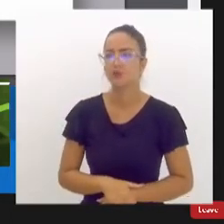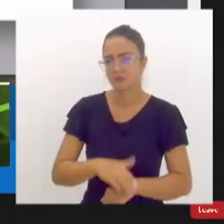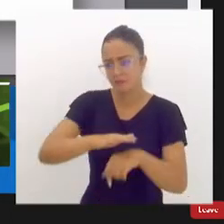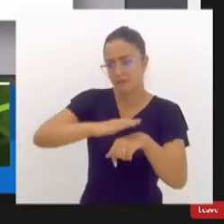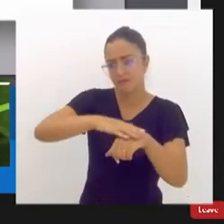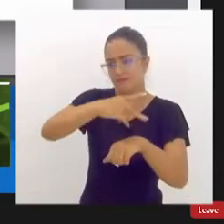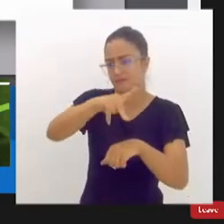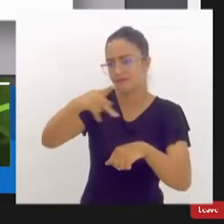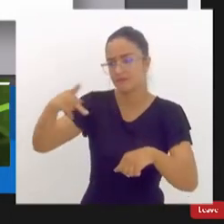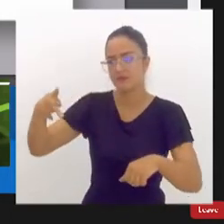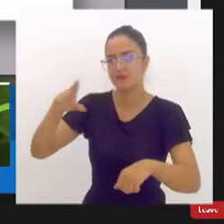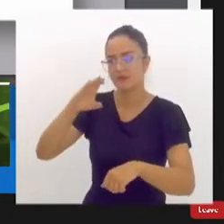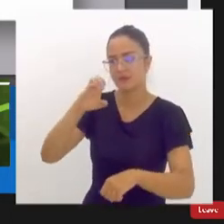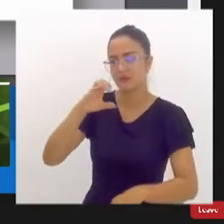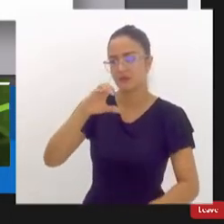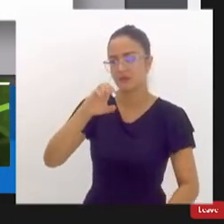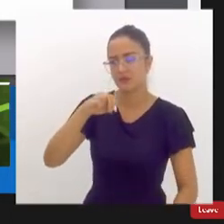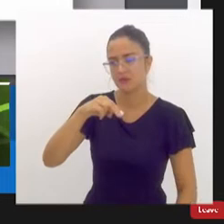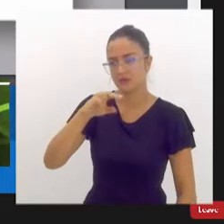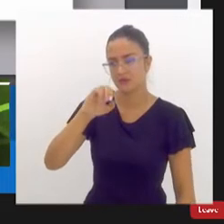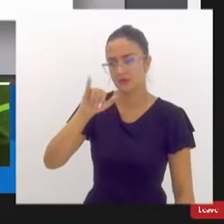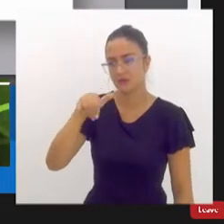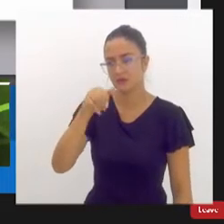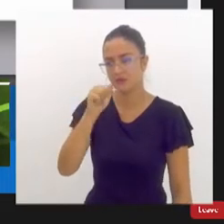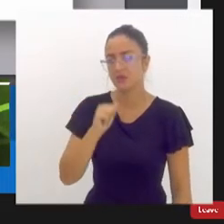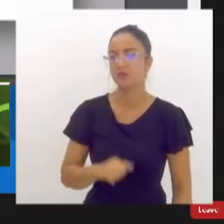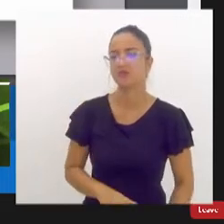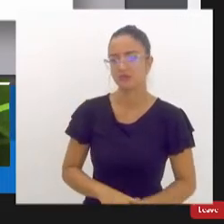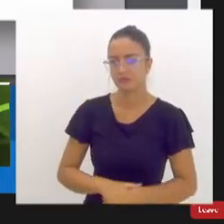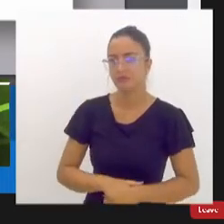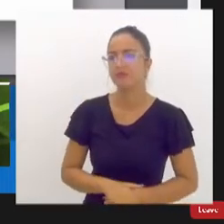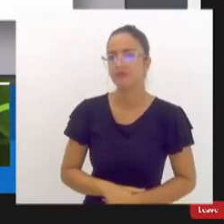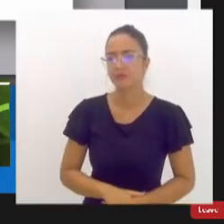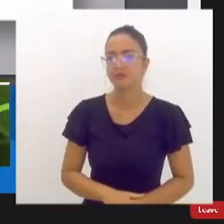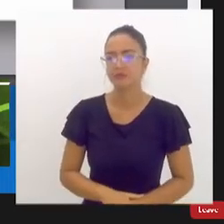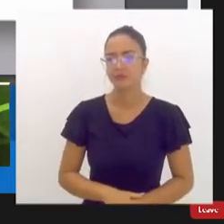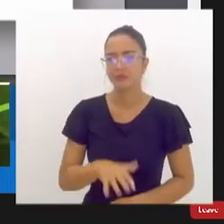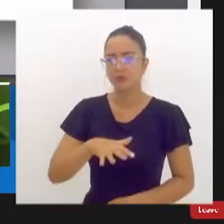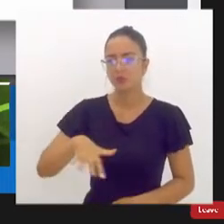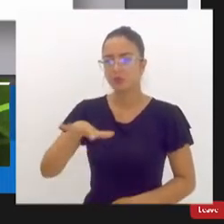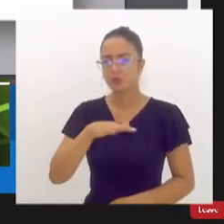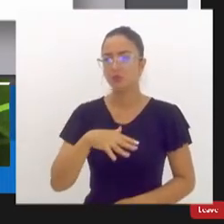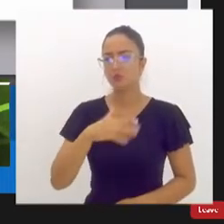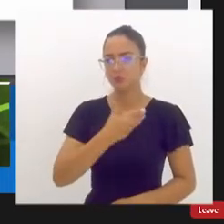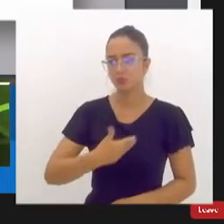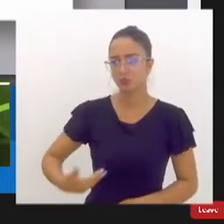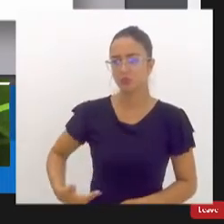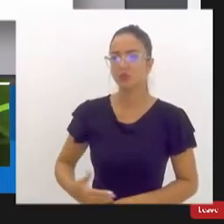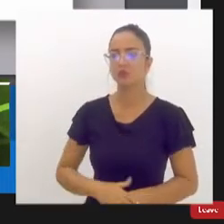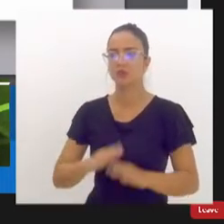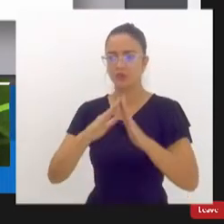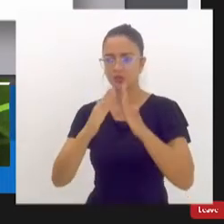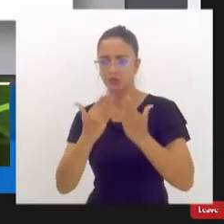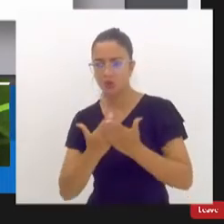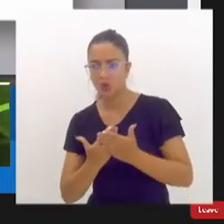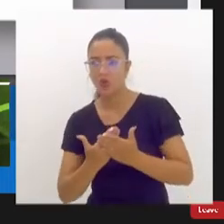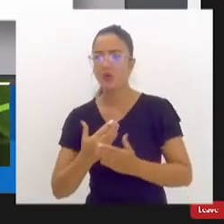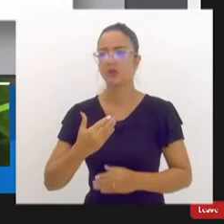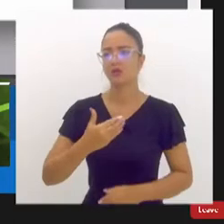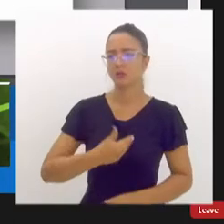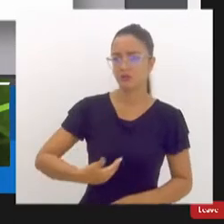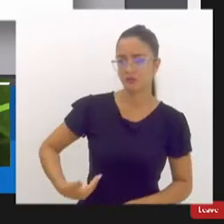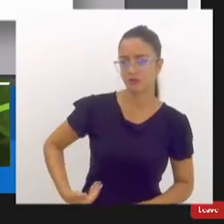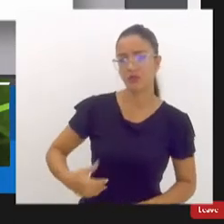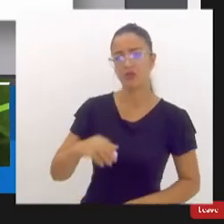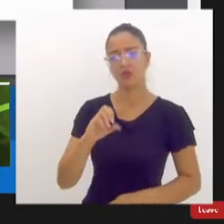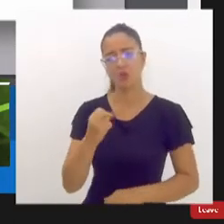autonomia dos SEJAs da rede pública do Estado do Rio de Janeiro. Nem escolas presenciais públicas, nem escolas